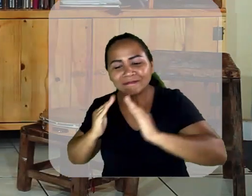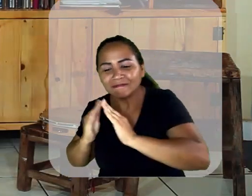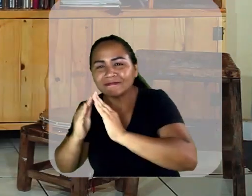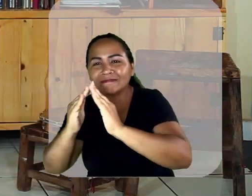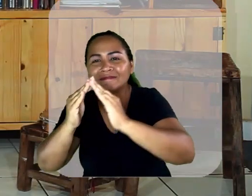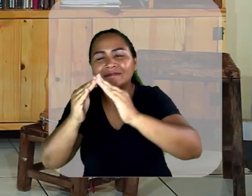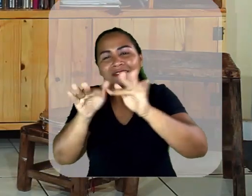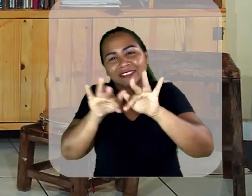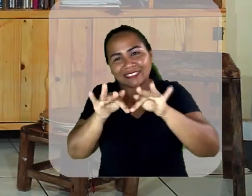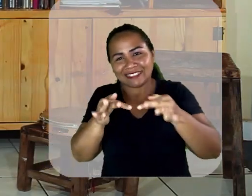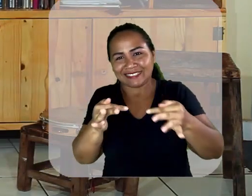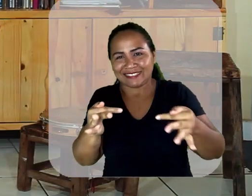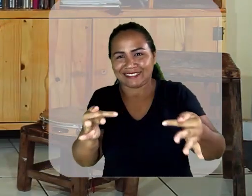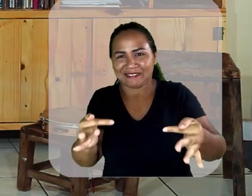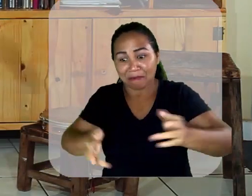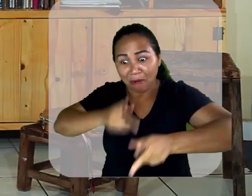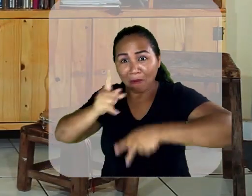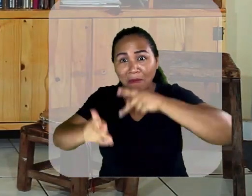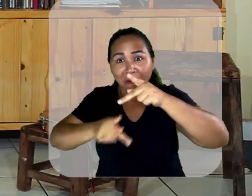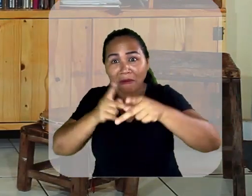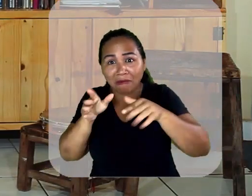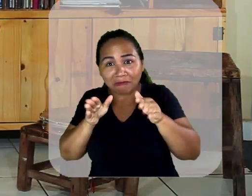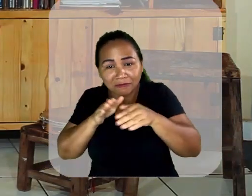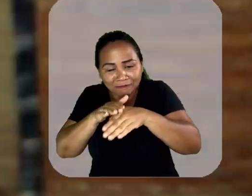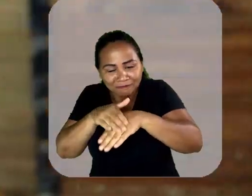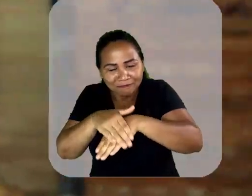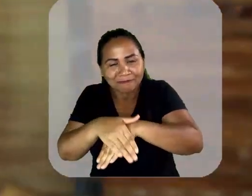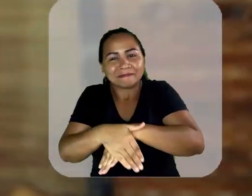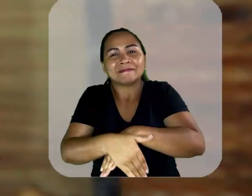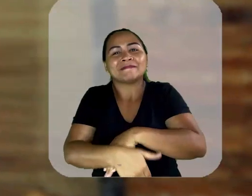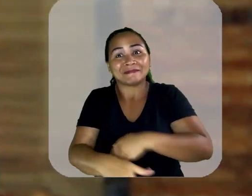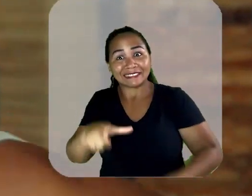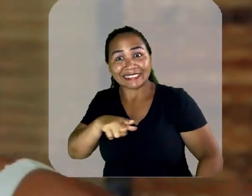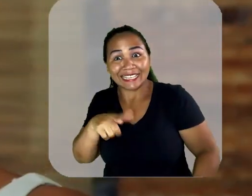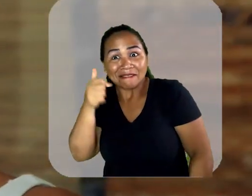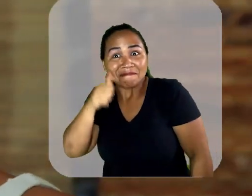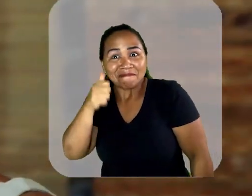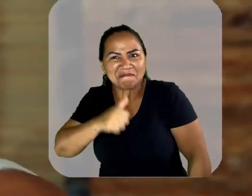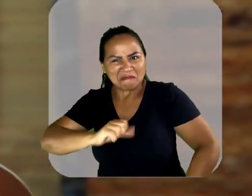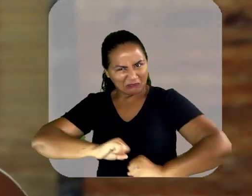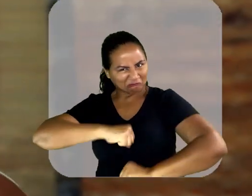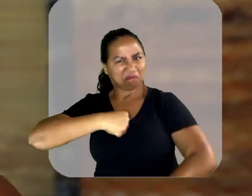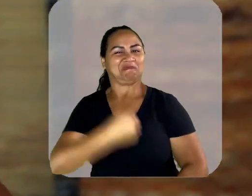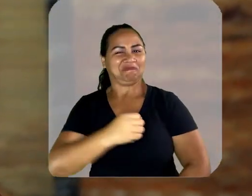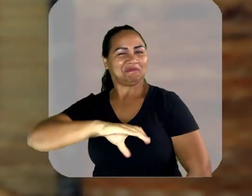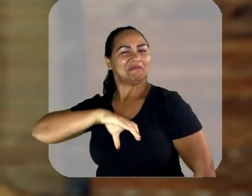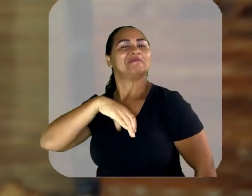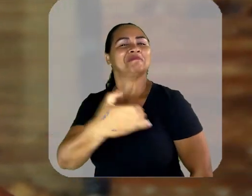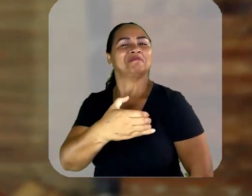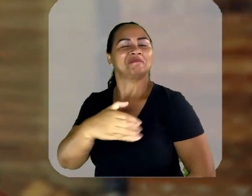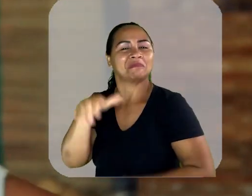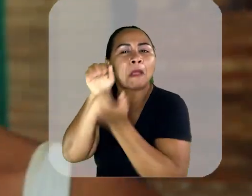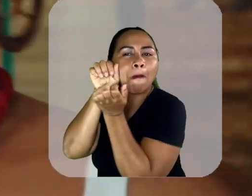o cantado coco nalgum babaçual, enfeitado de mulheres valentes, prenhes de esperanças